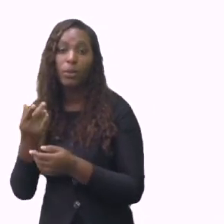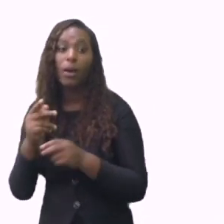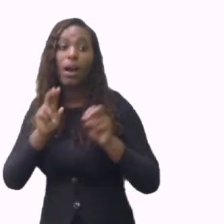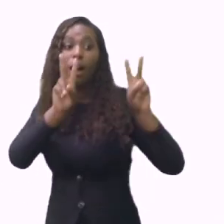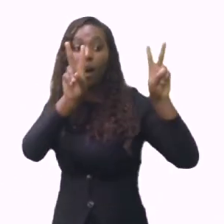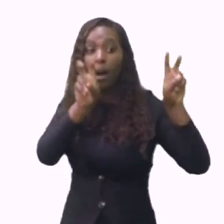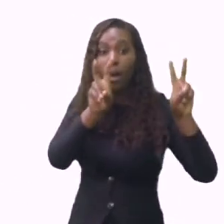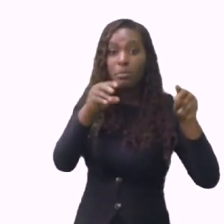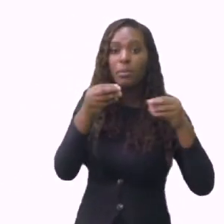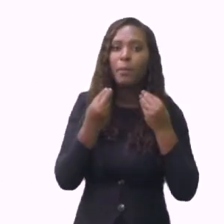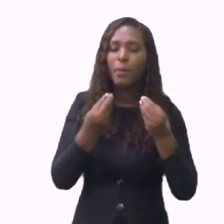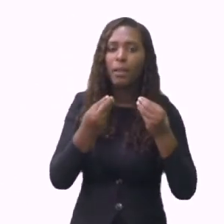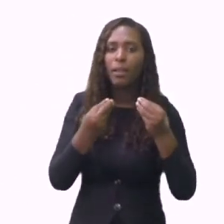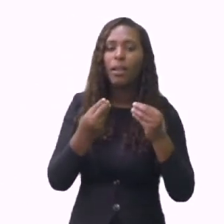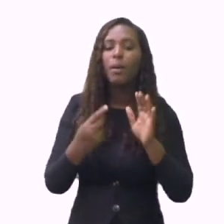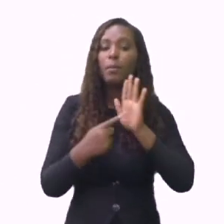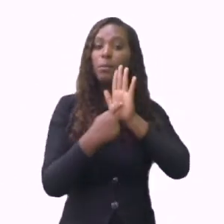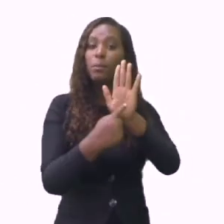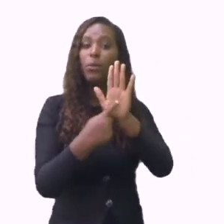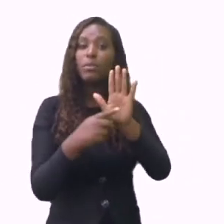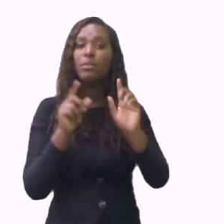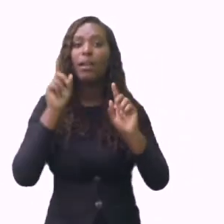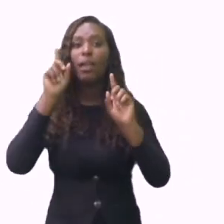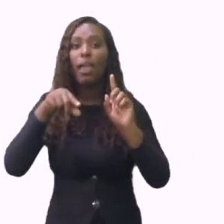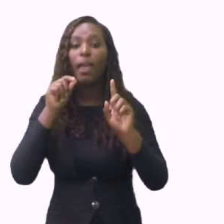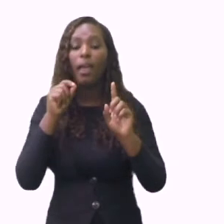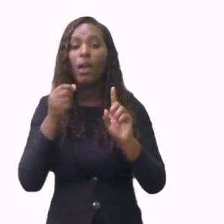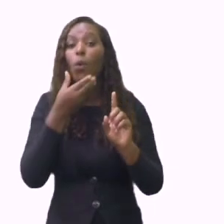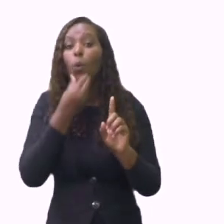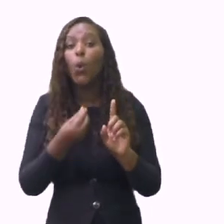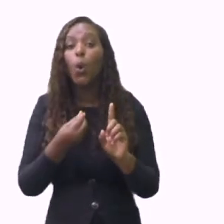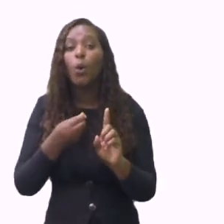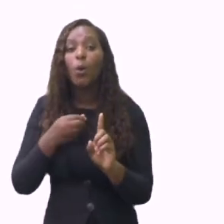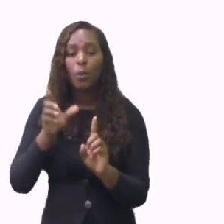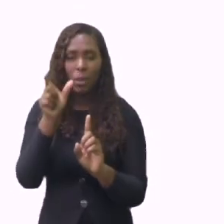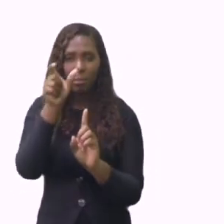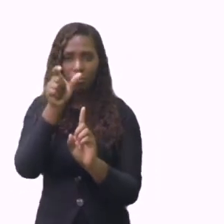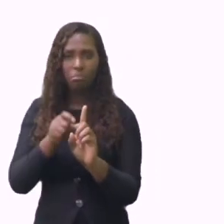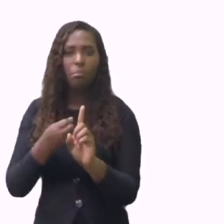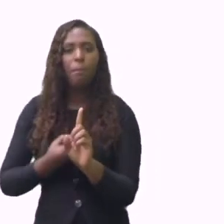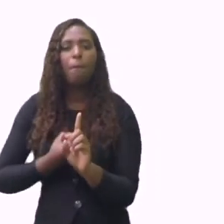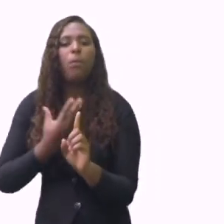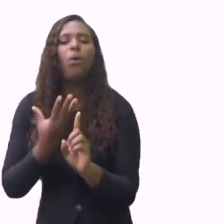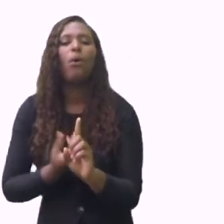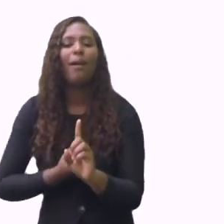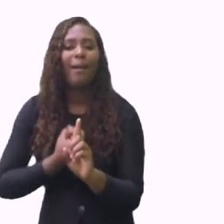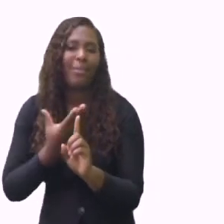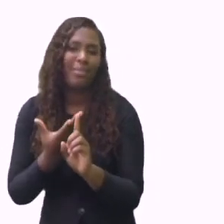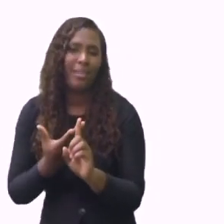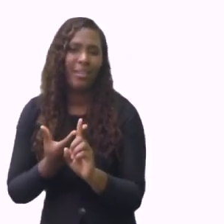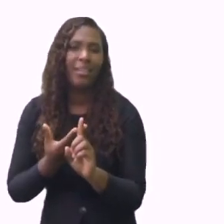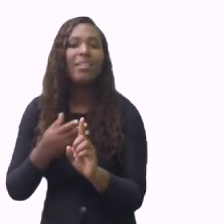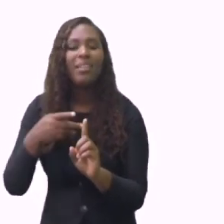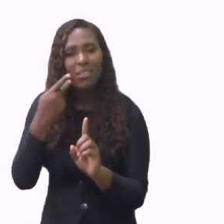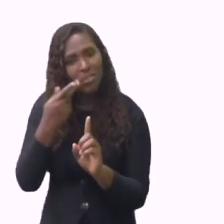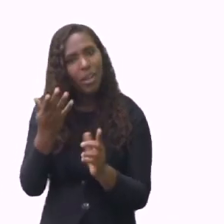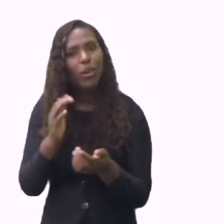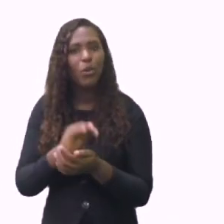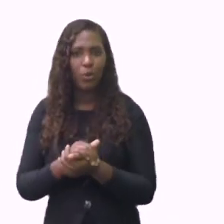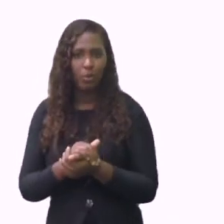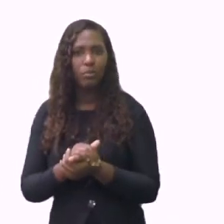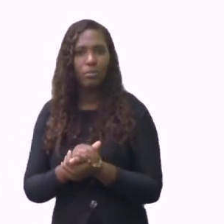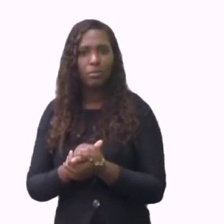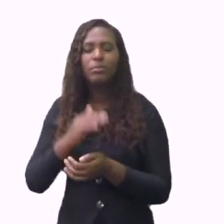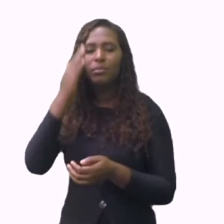A gente fala, a expressão, a oração está entre aspas. Entre elas, precisa no início e no fim. Abrir